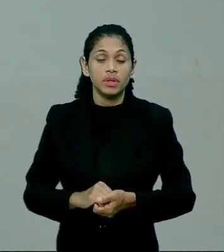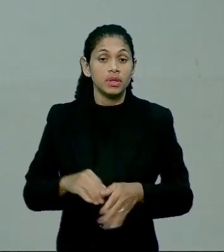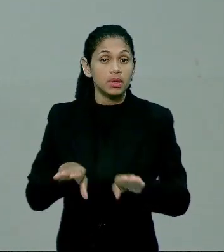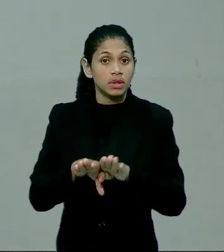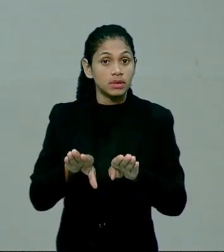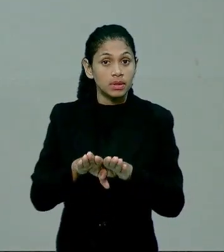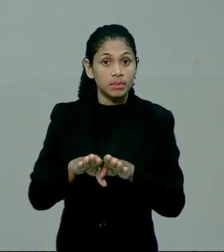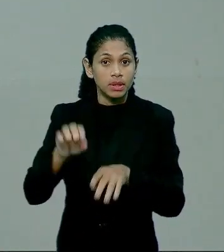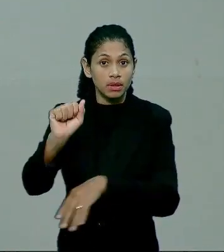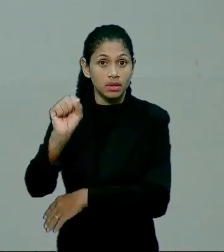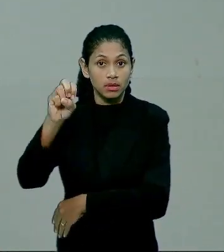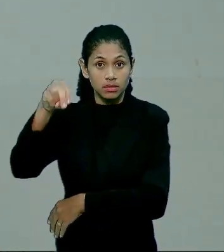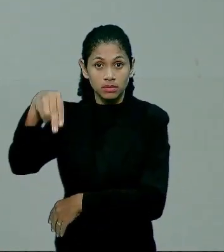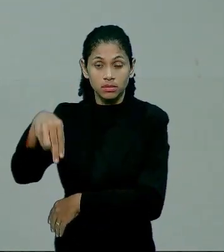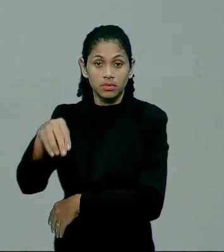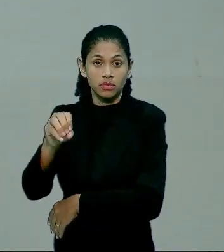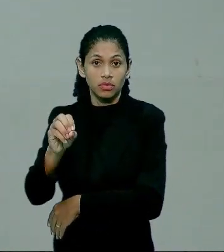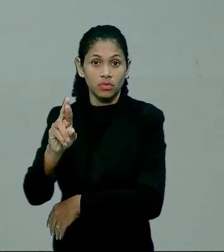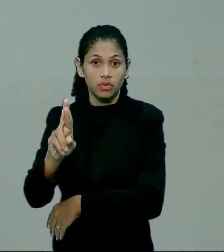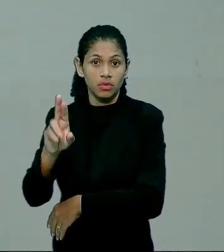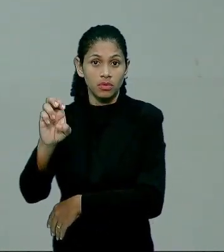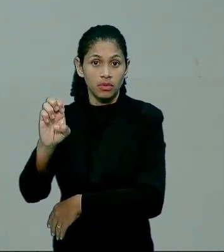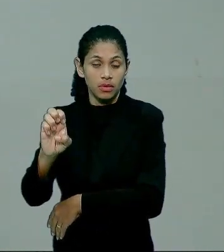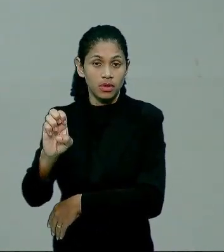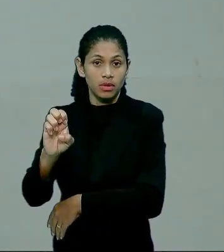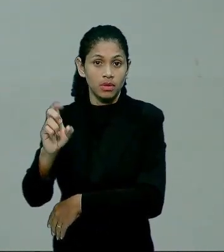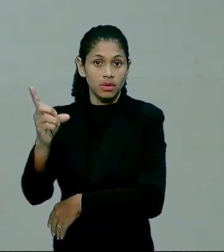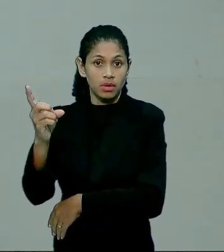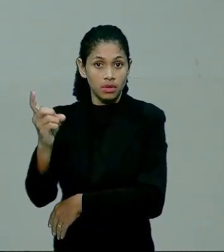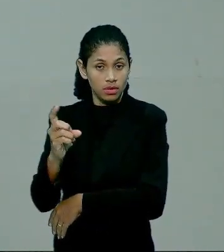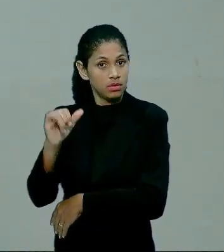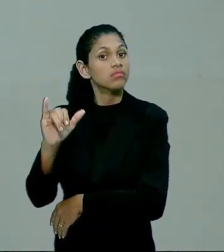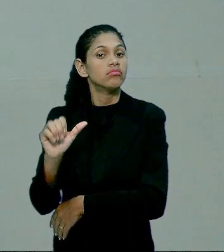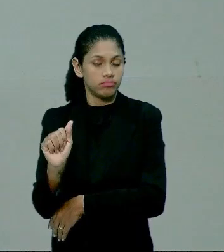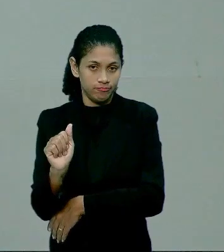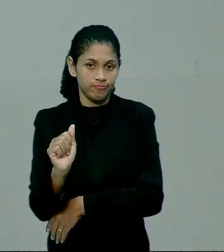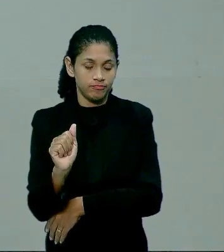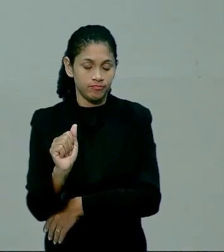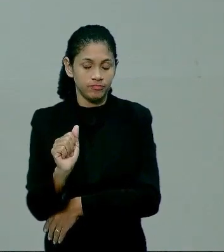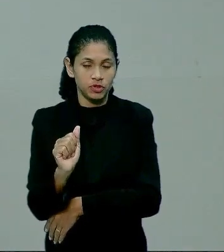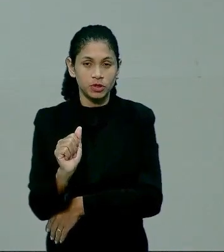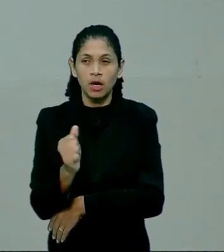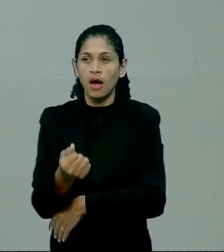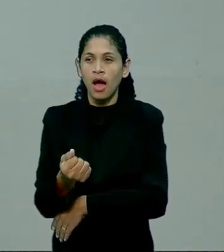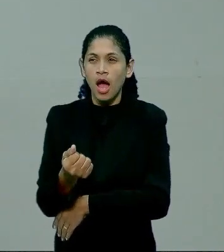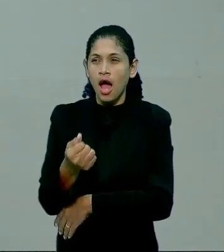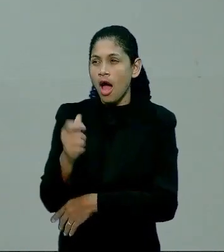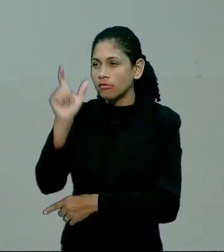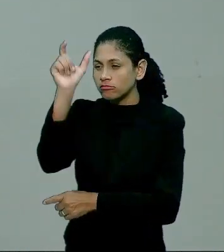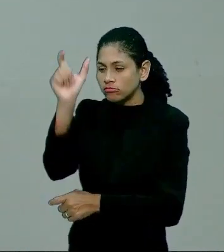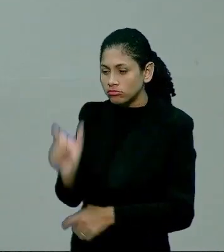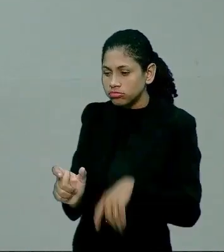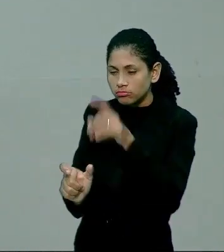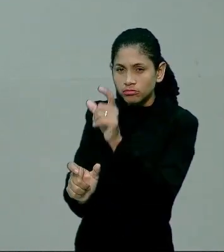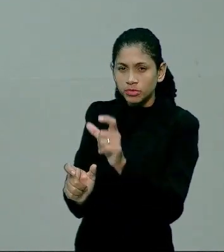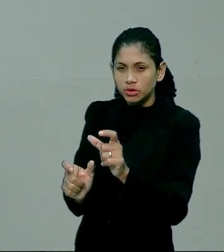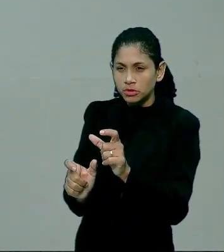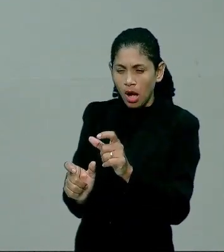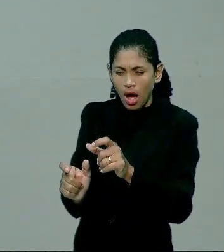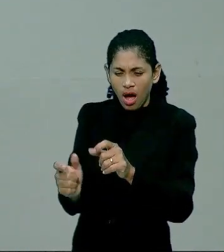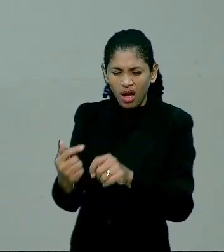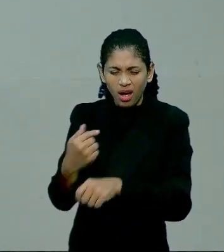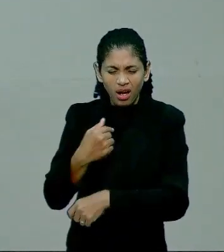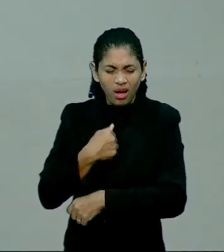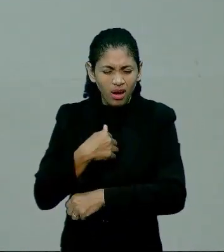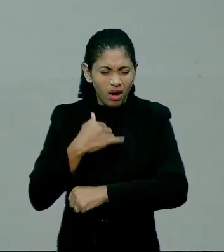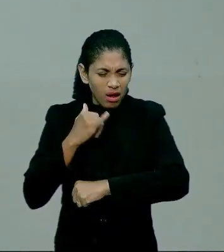Então, essa cobrança para tentar atingir determinado objetivo, você utiliza determinados mecanismos que